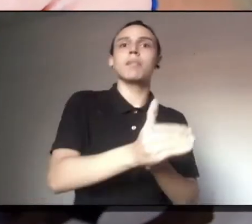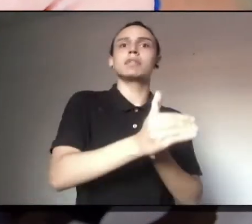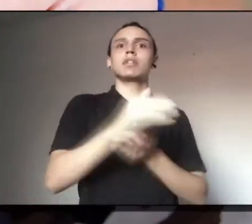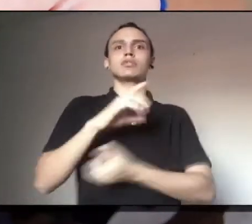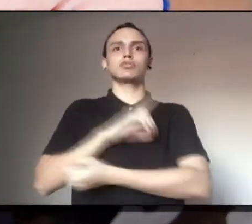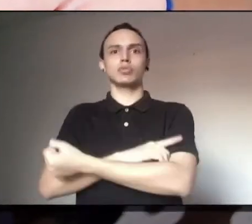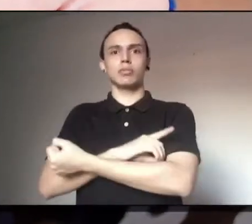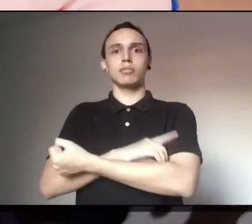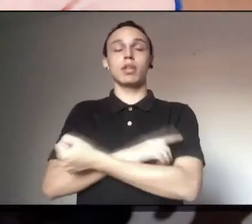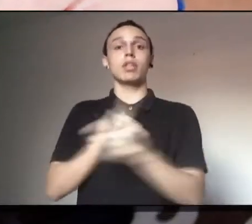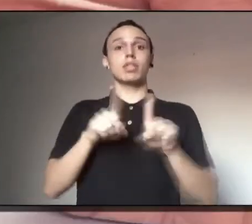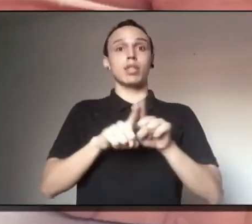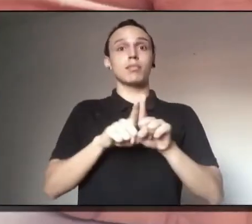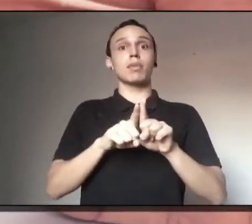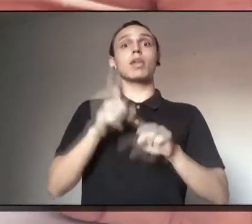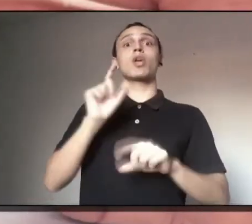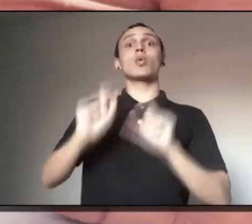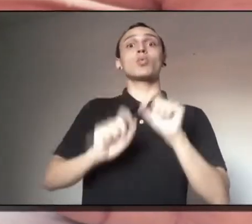doença.